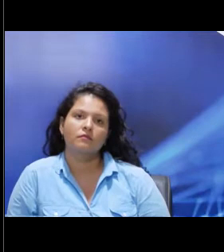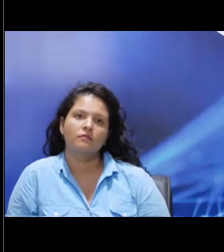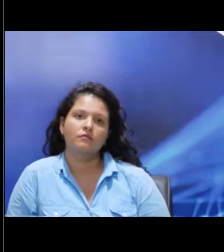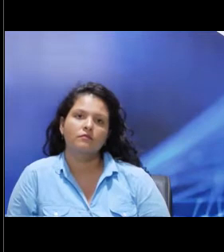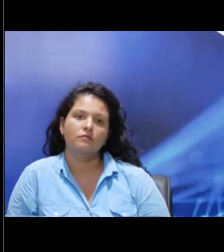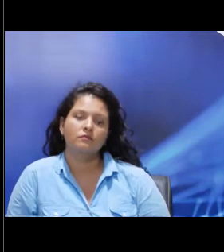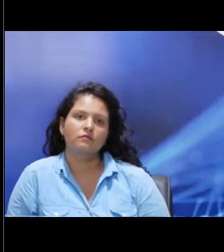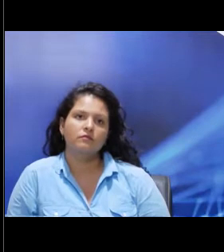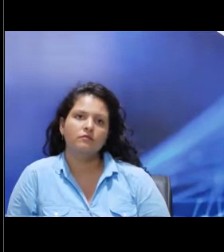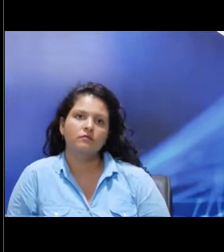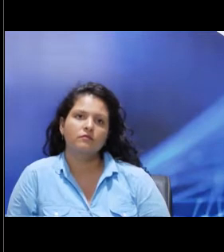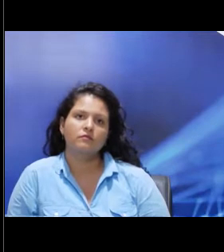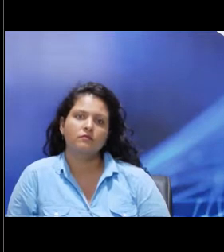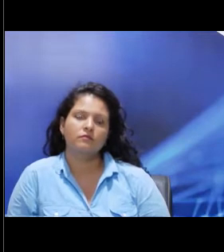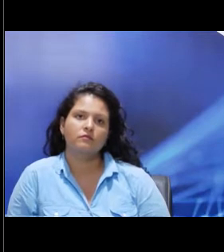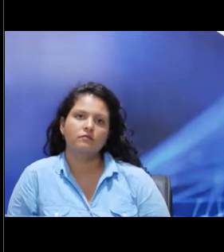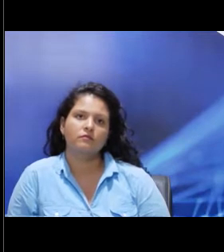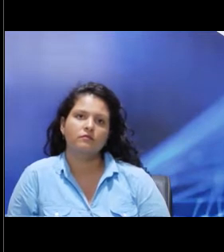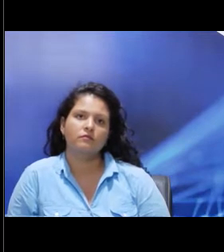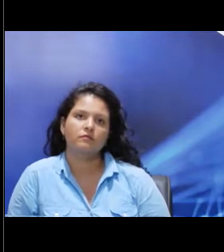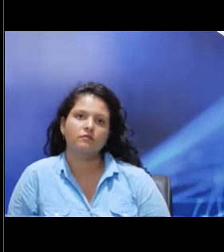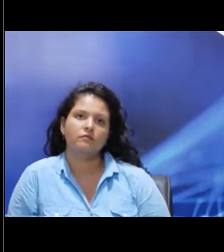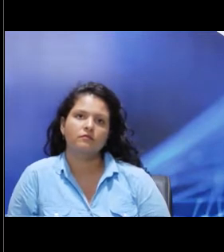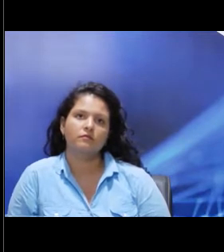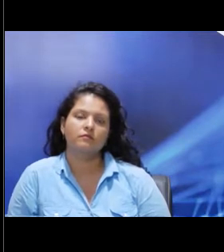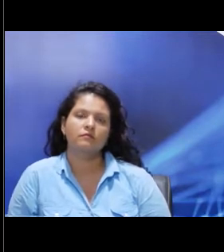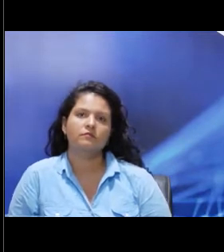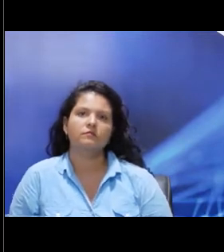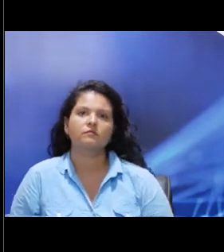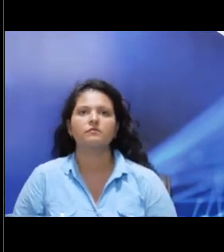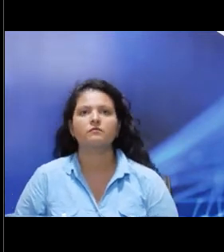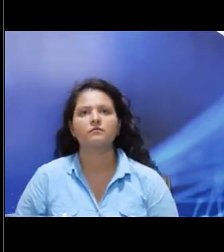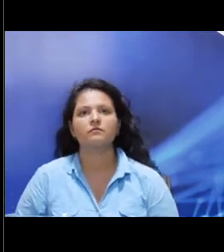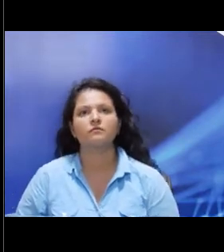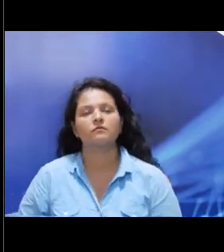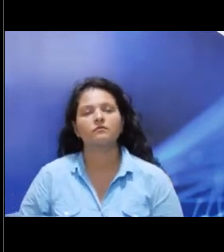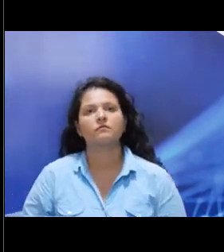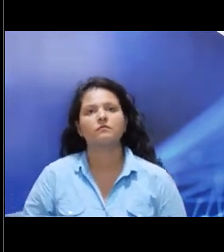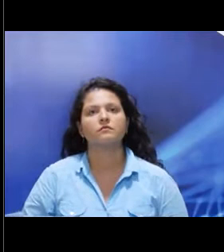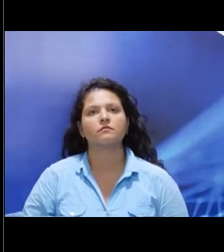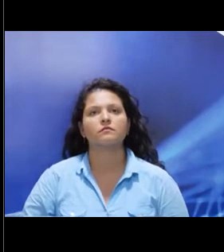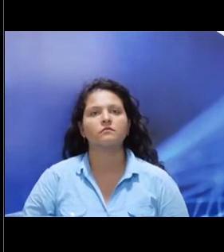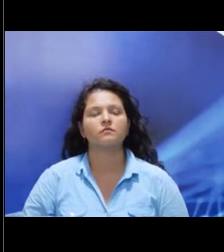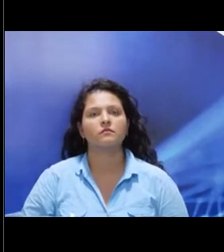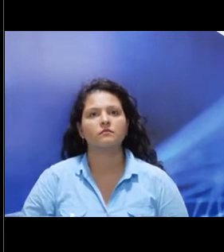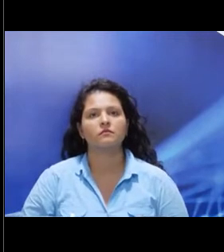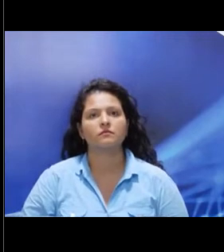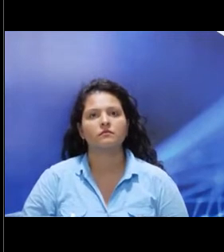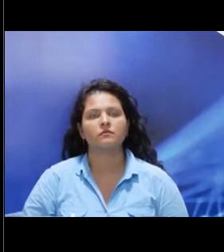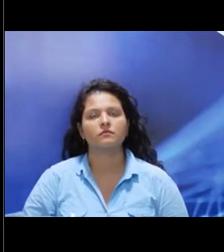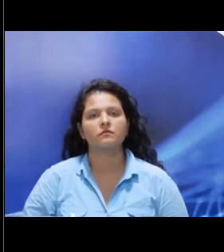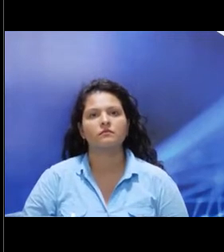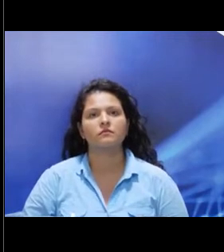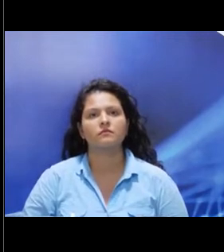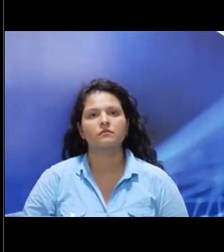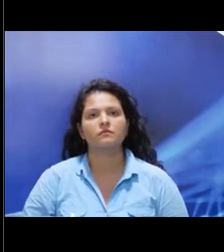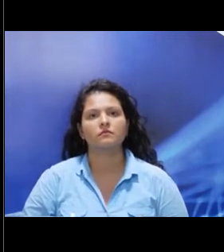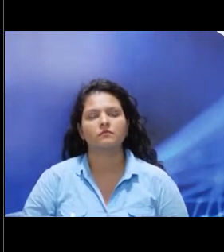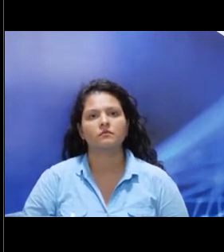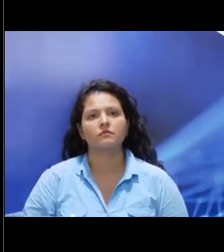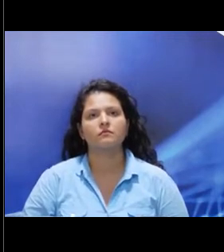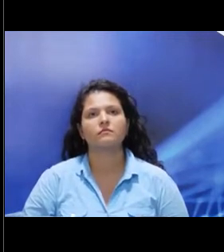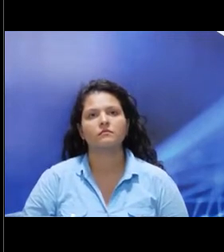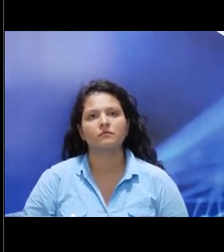parâmetros para a gente avaliar. E são fáceis, né? Então, vamos começar a olhar isso, né? Hoje, um termômetro de espeto